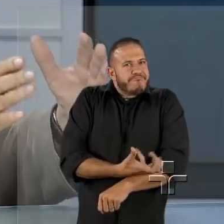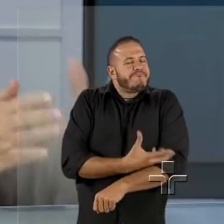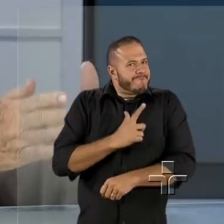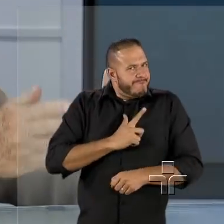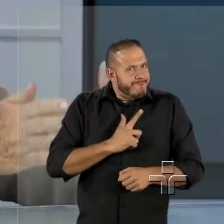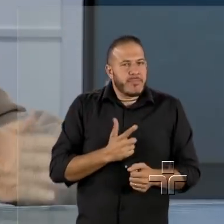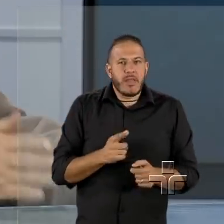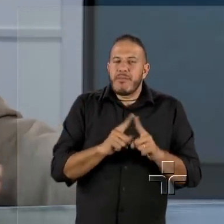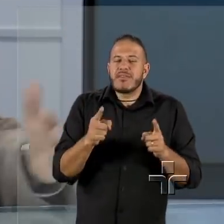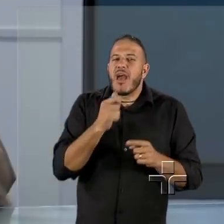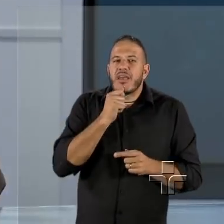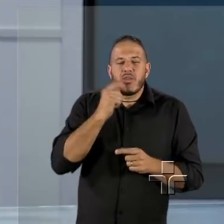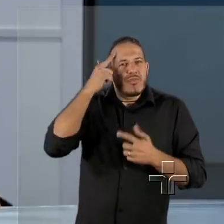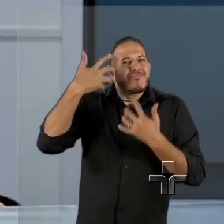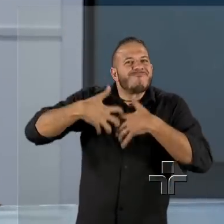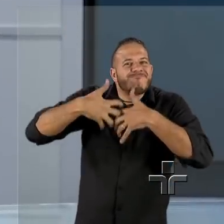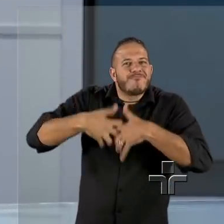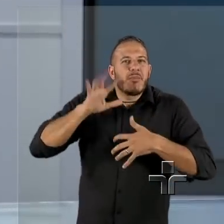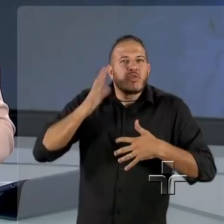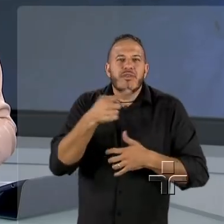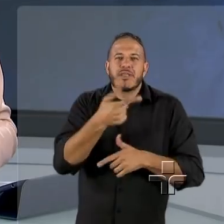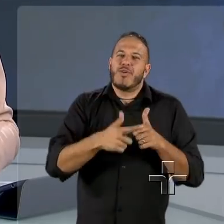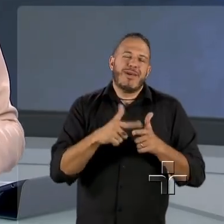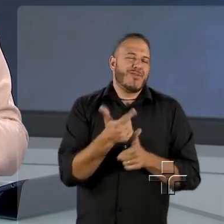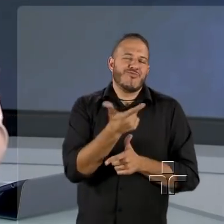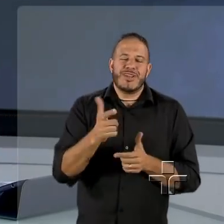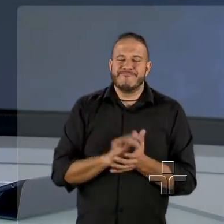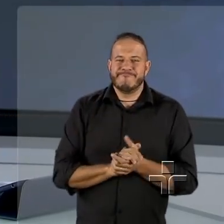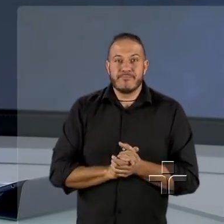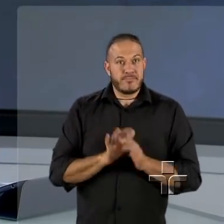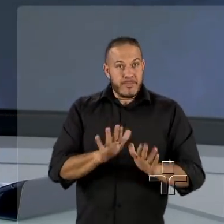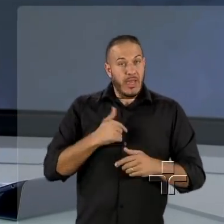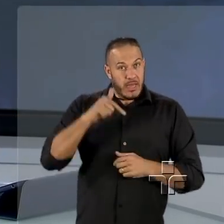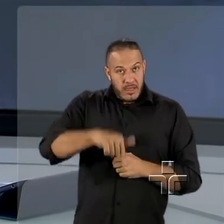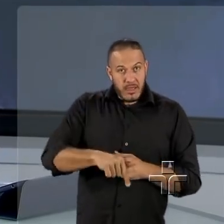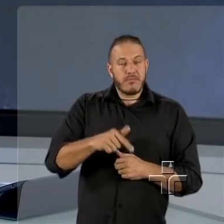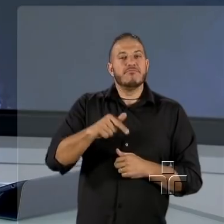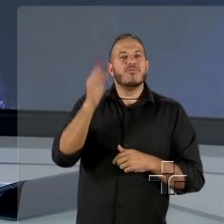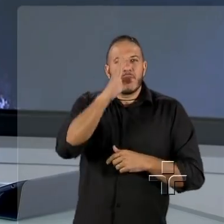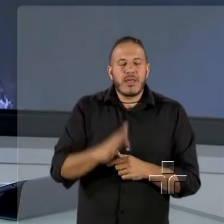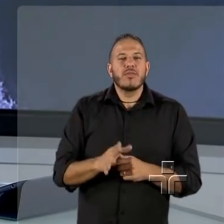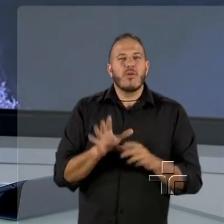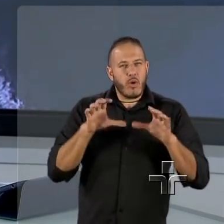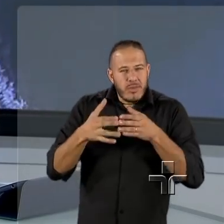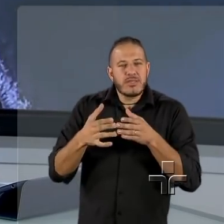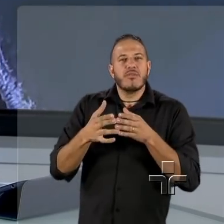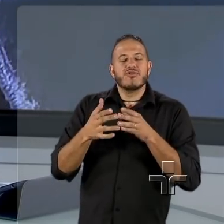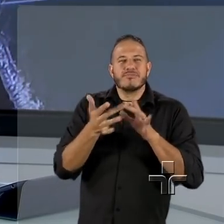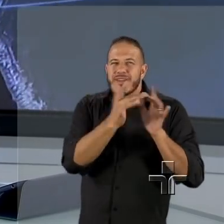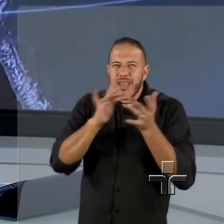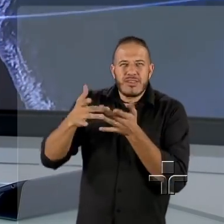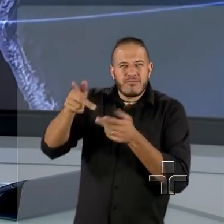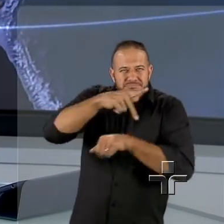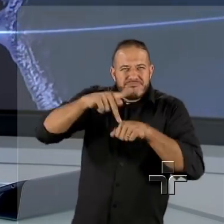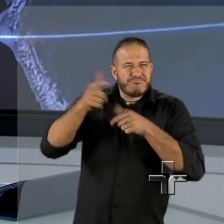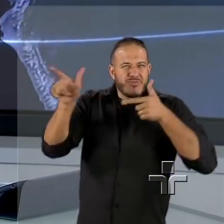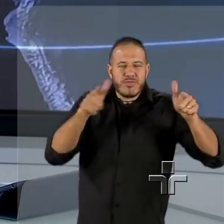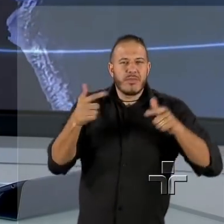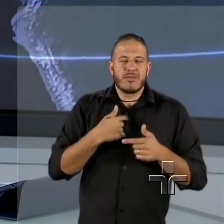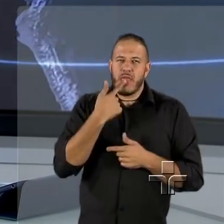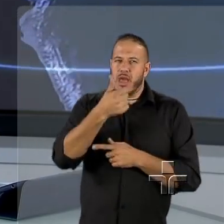complicou, porque todo mundo tem a mesma necessidade, o mesmo direito de procurar o paraíso perdido, entende? Só que o paraíso perdido